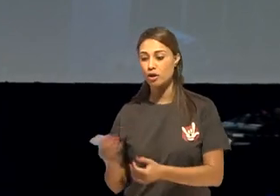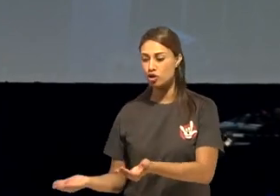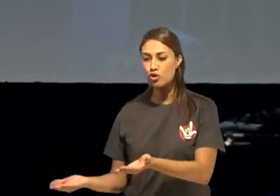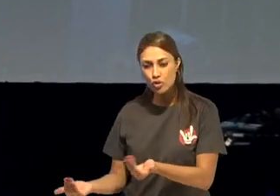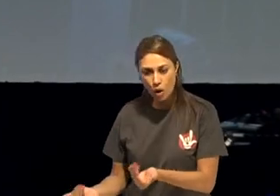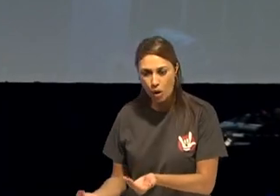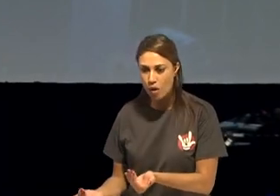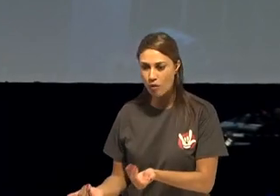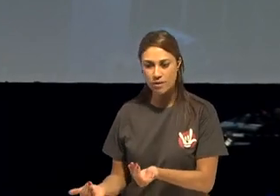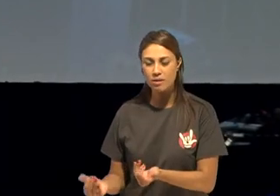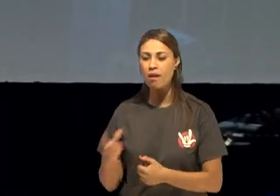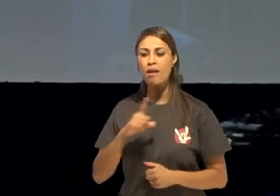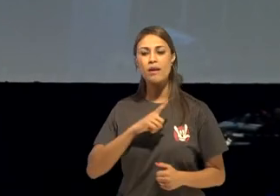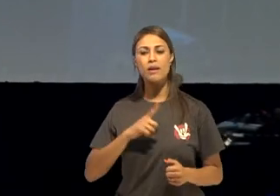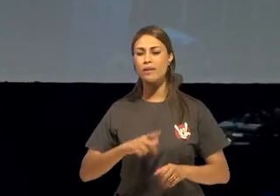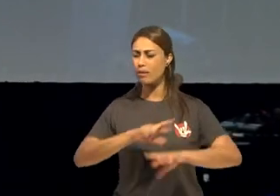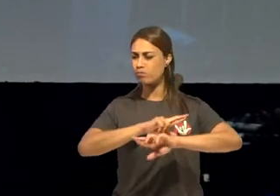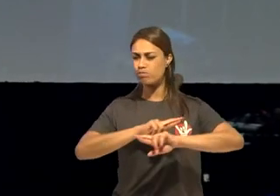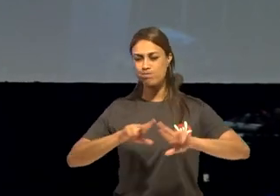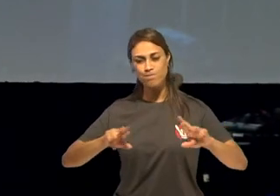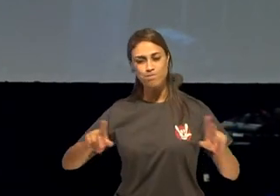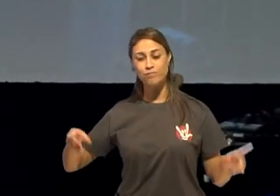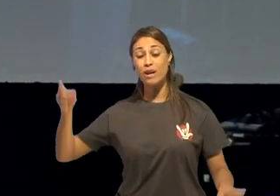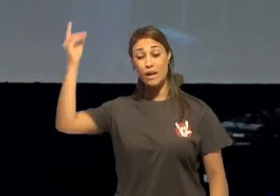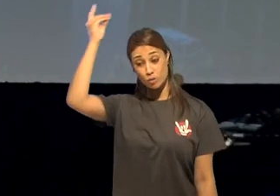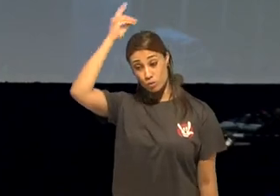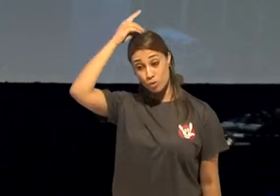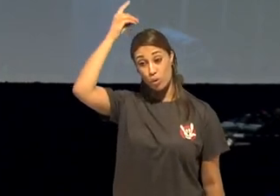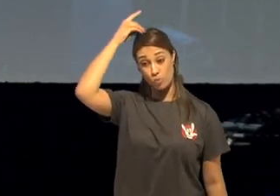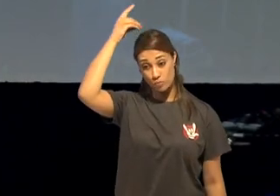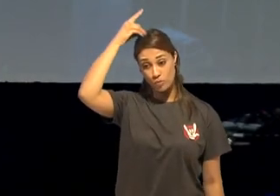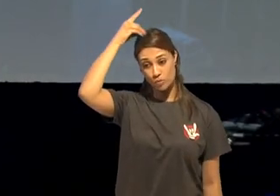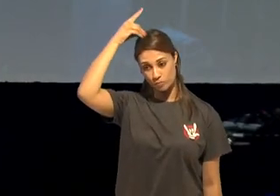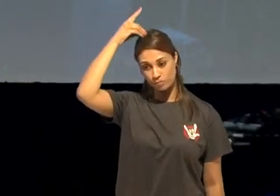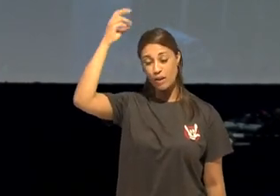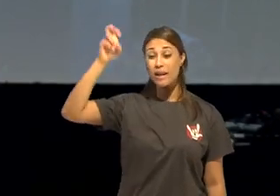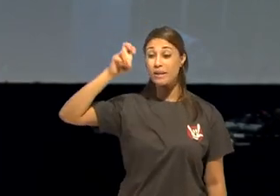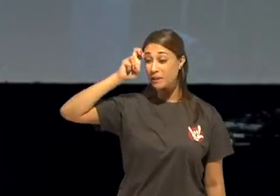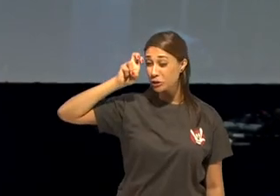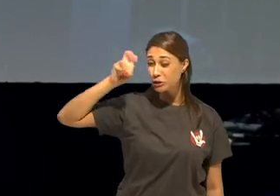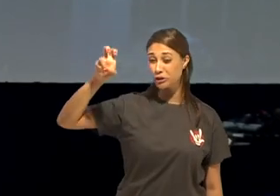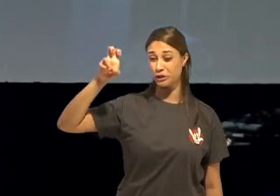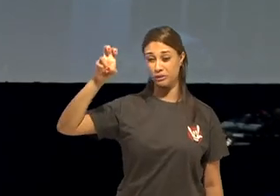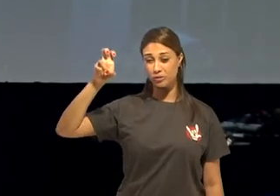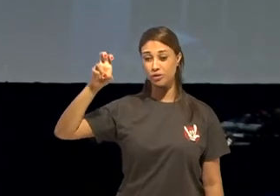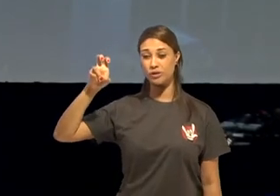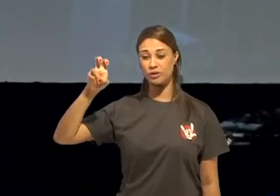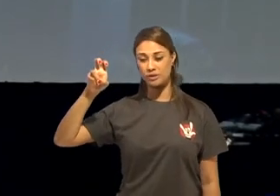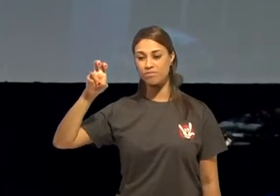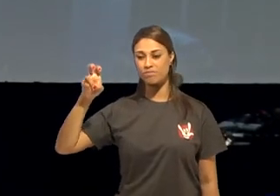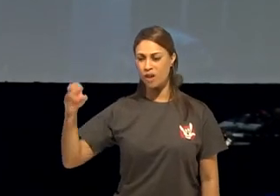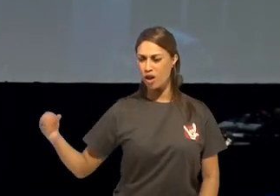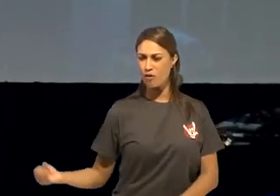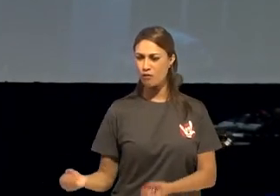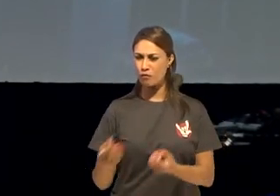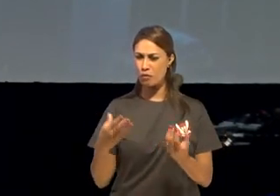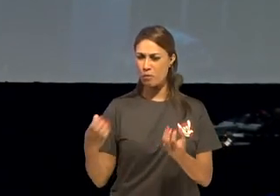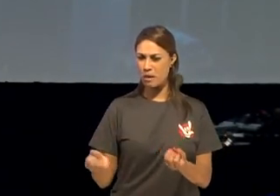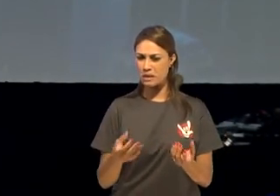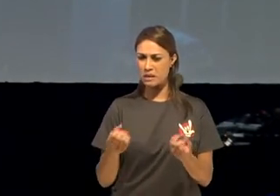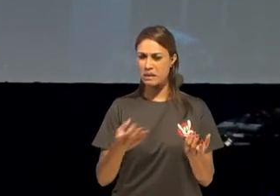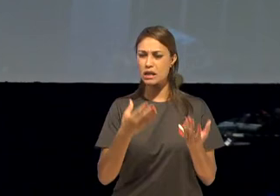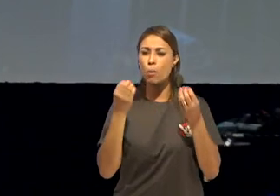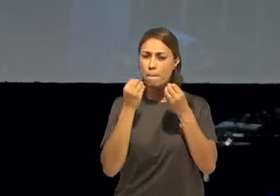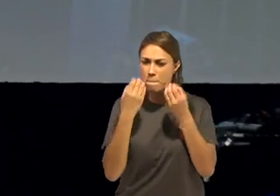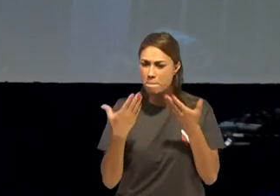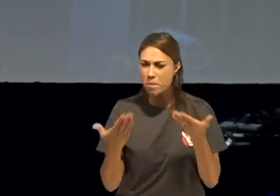A nossa geração não está em falta de conhecimento. Temos jovens bem formados, jovens que sabem o que está